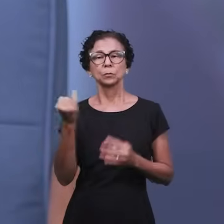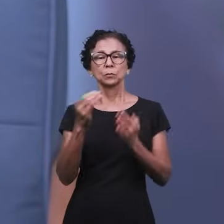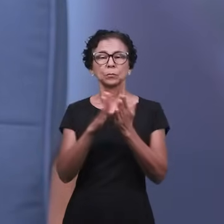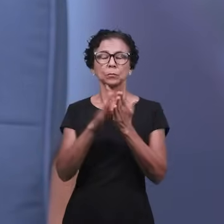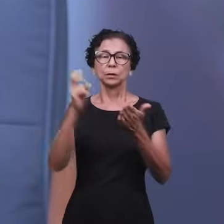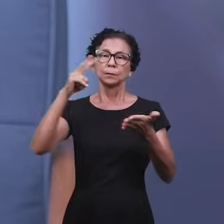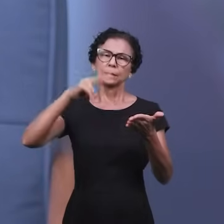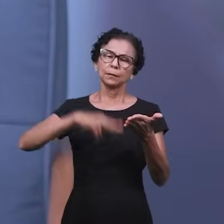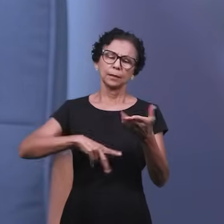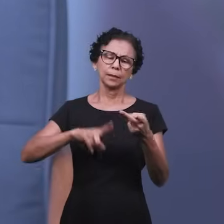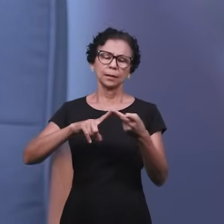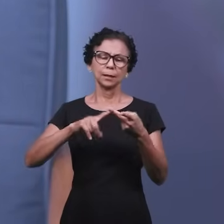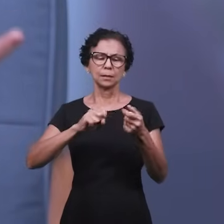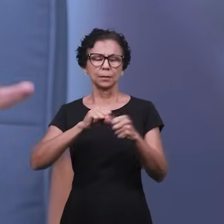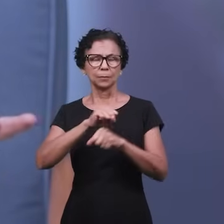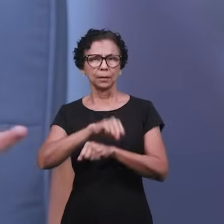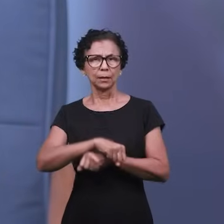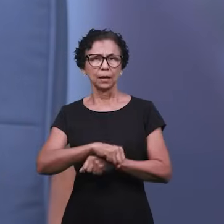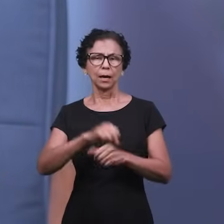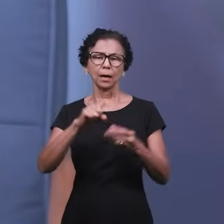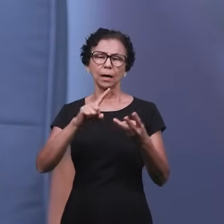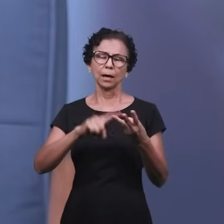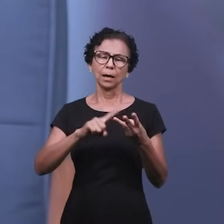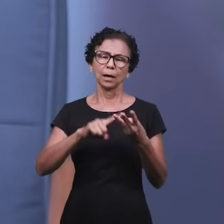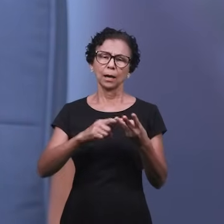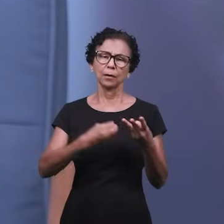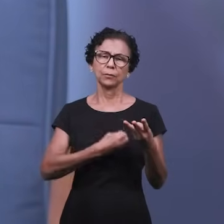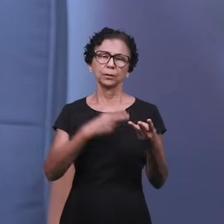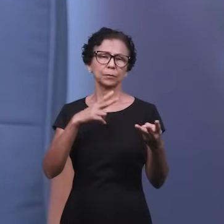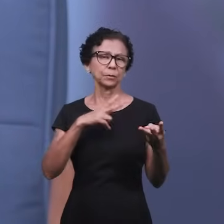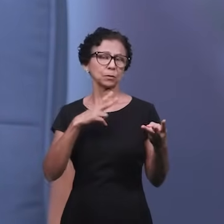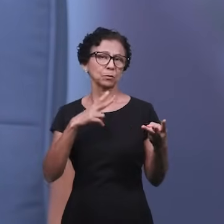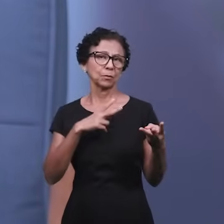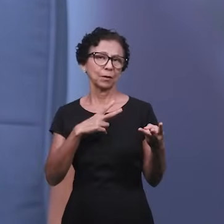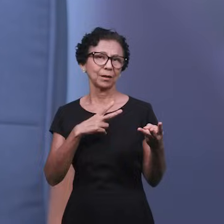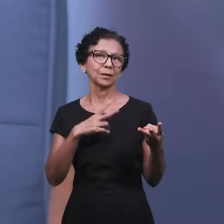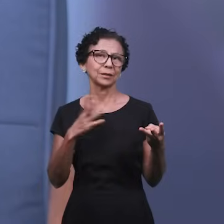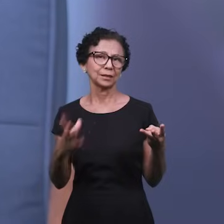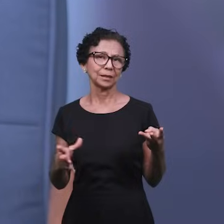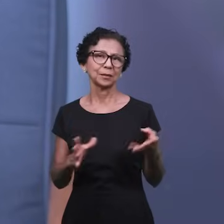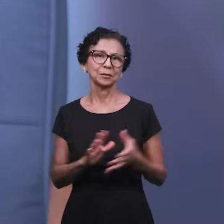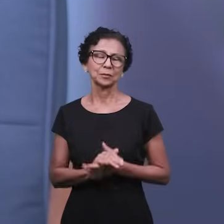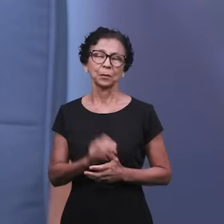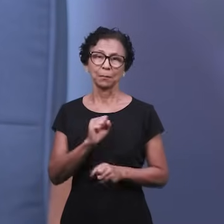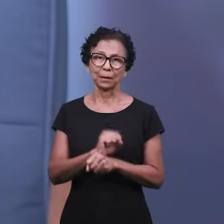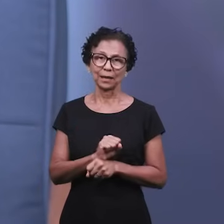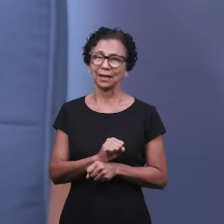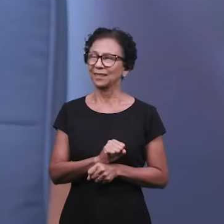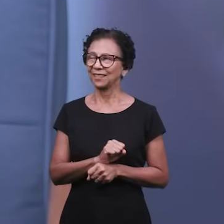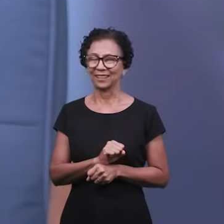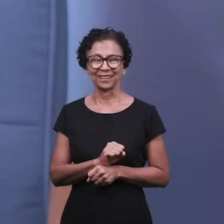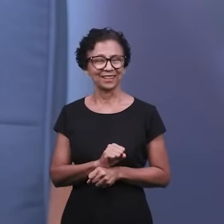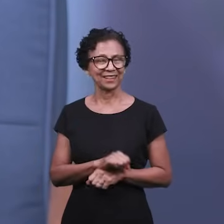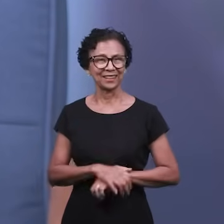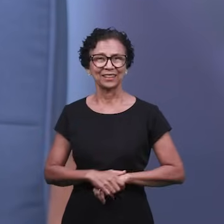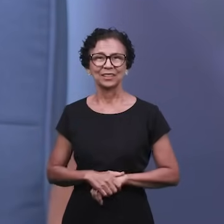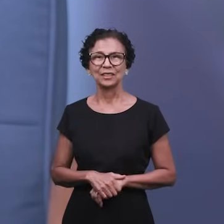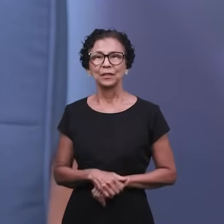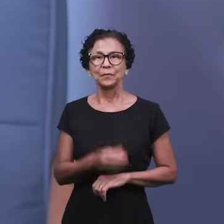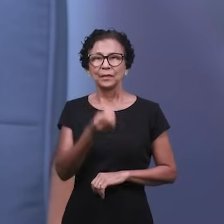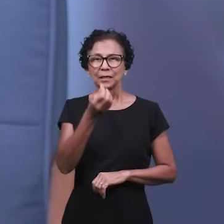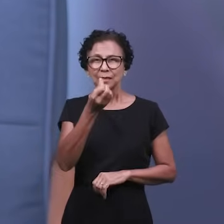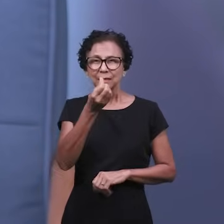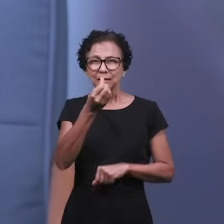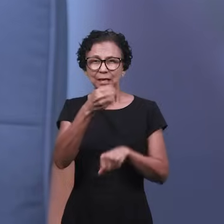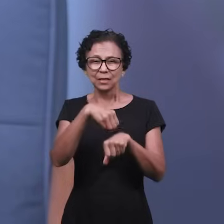nos seminários do Manaim, nas gravações da rádio, na nossa vida, mas nós não vamos parar por aqui. Hoje nós temos 6